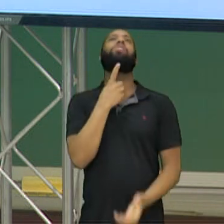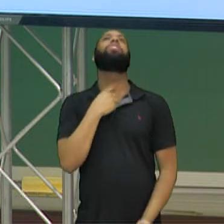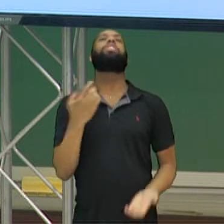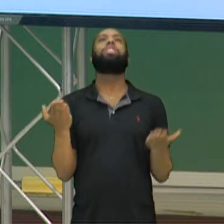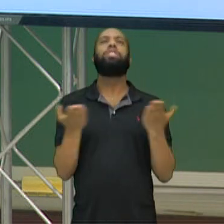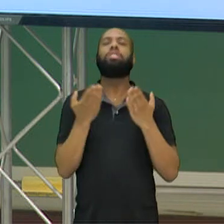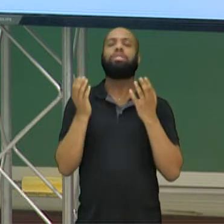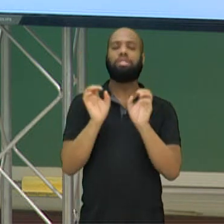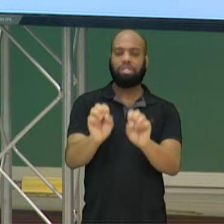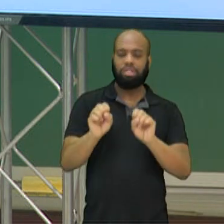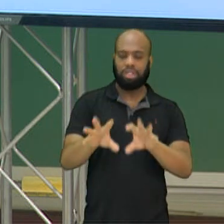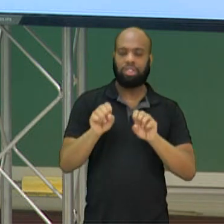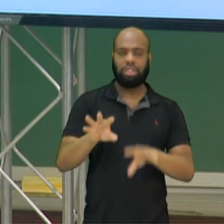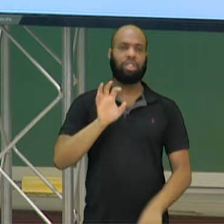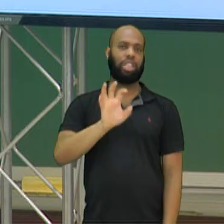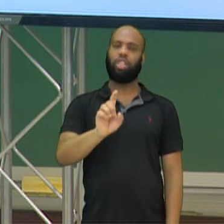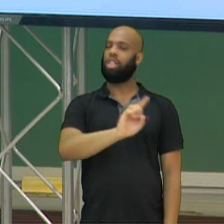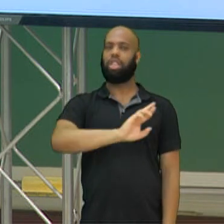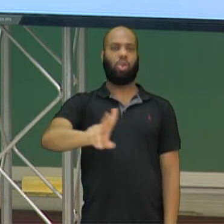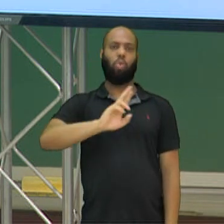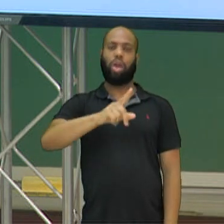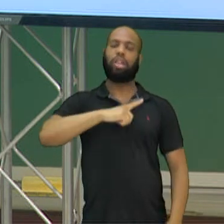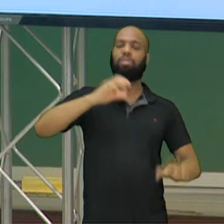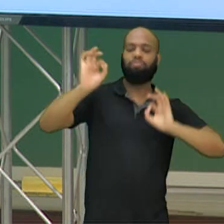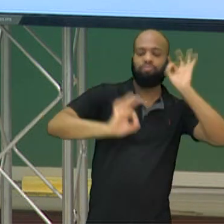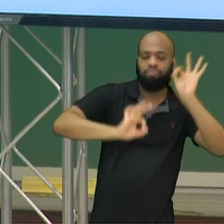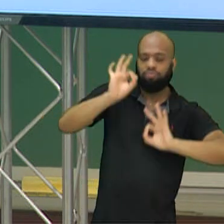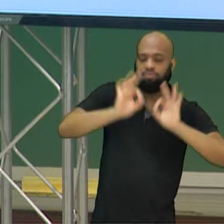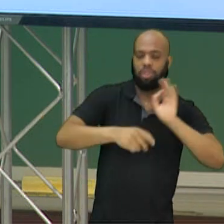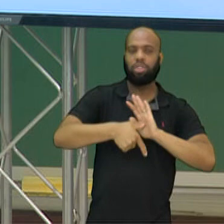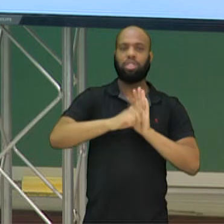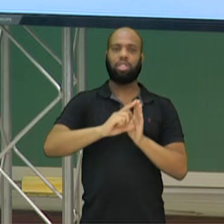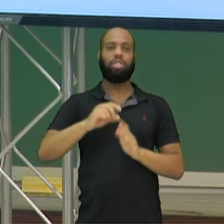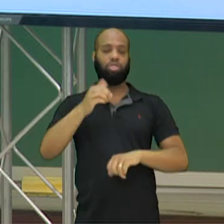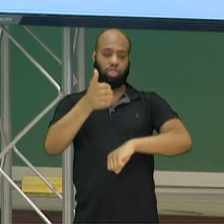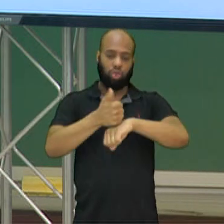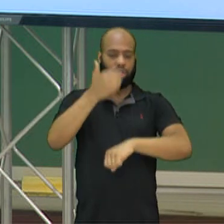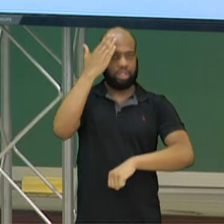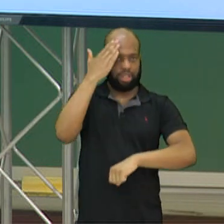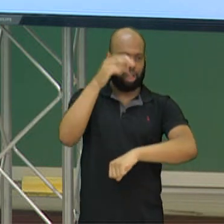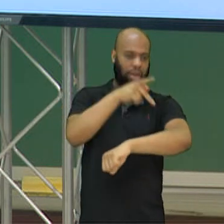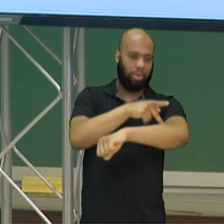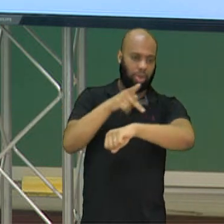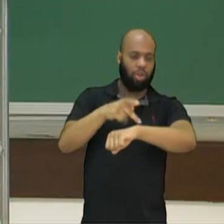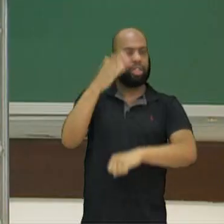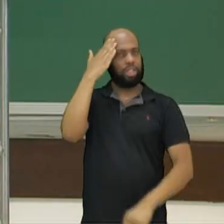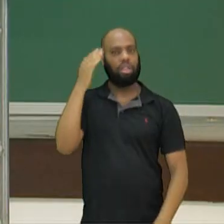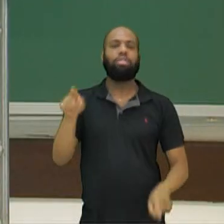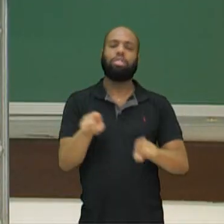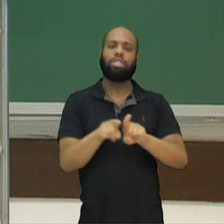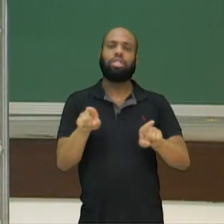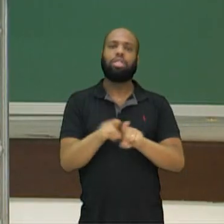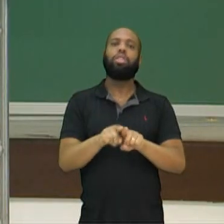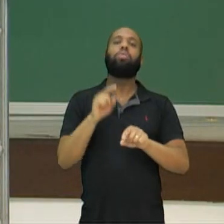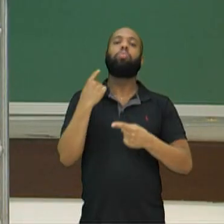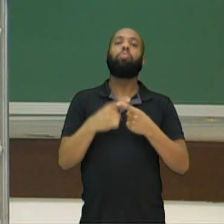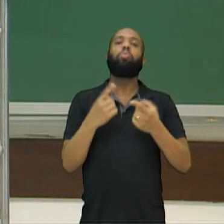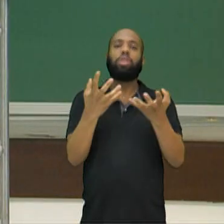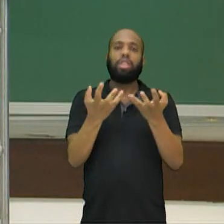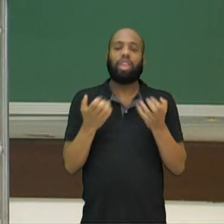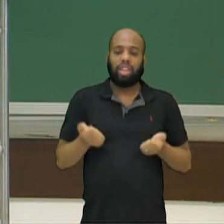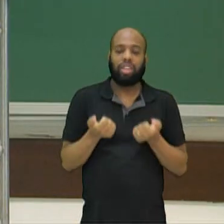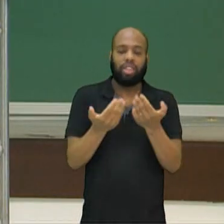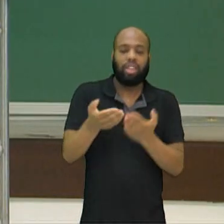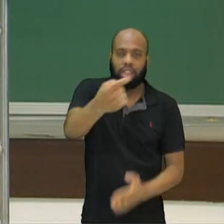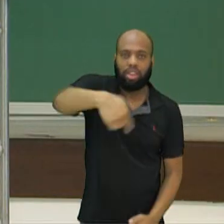ensinar tal coisa. Não, tem todo um planejamento que o diretor sabe, a pedagoga sabe, com a anuência deles, para proporcionar a